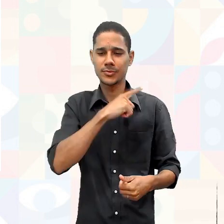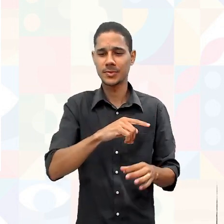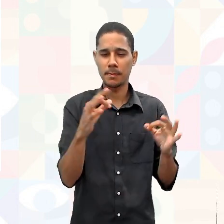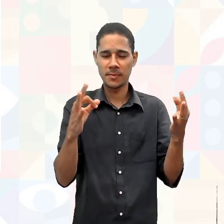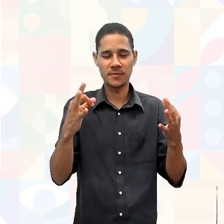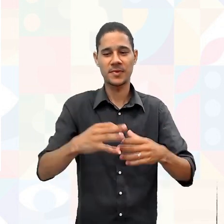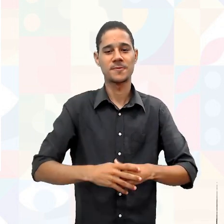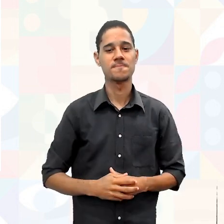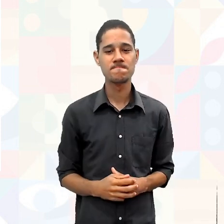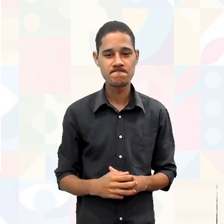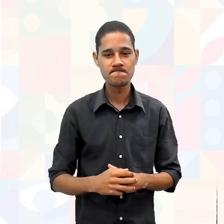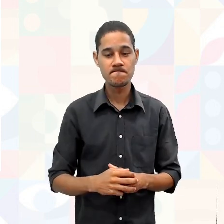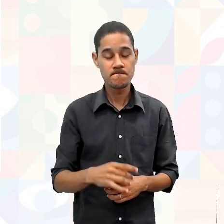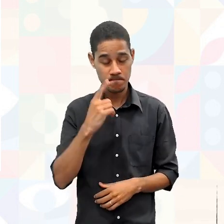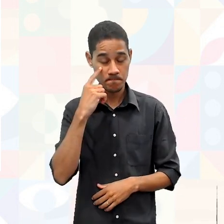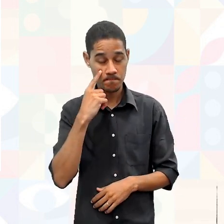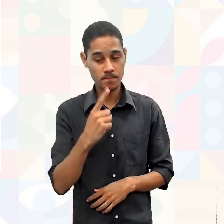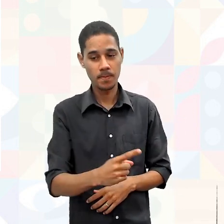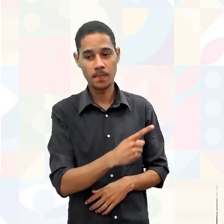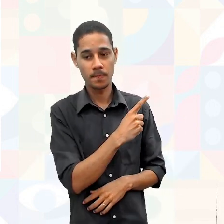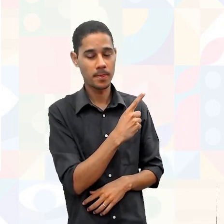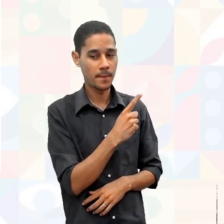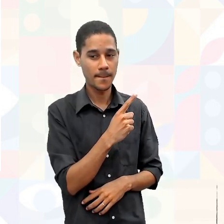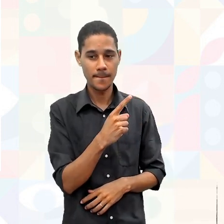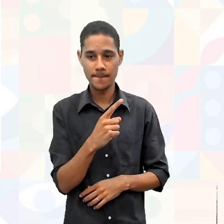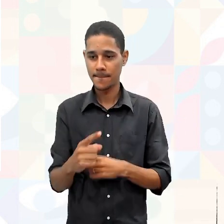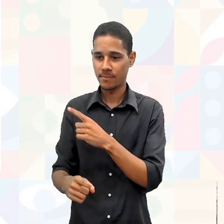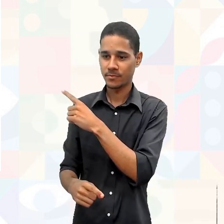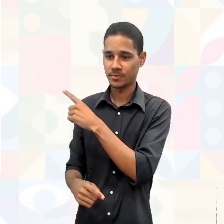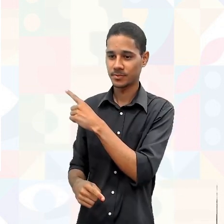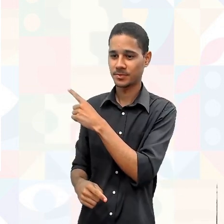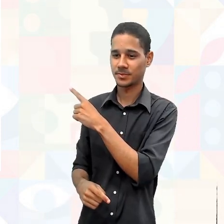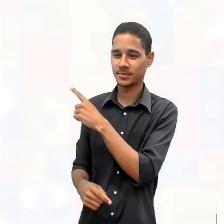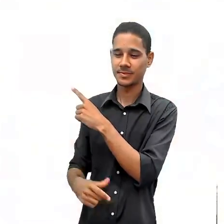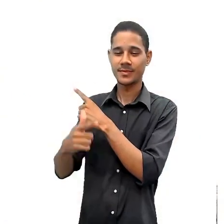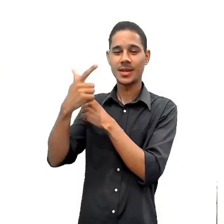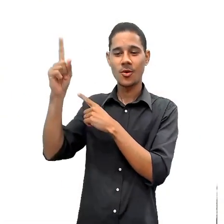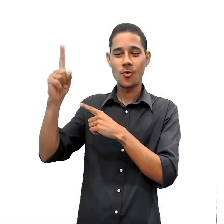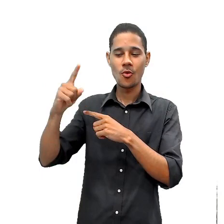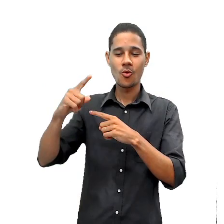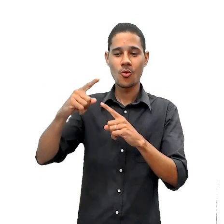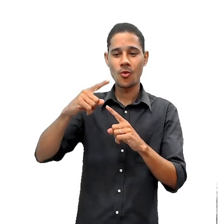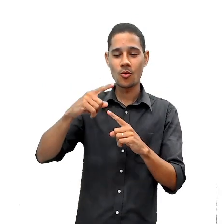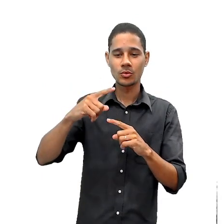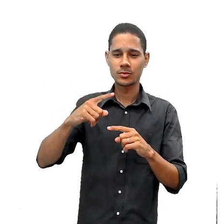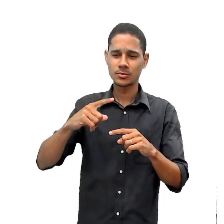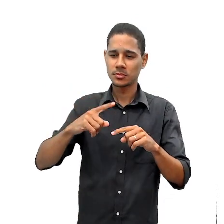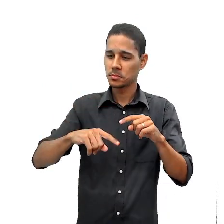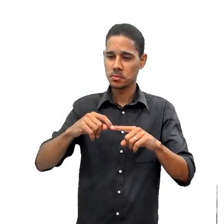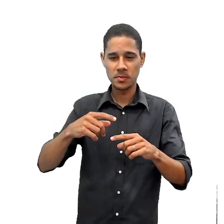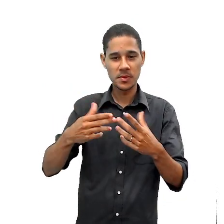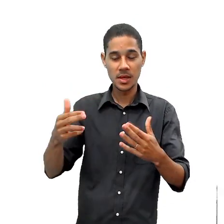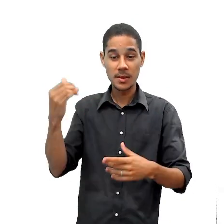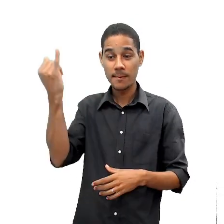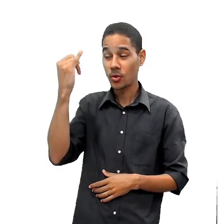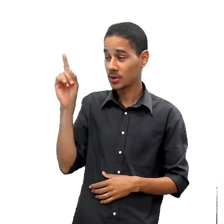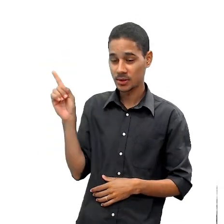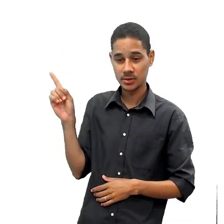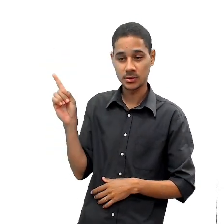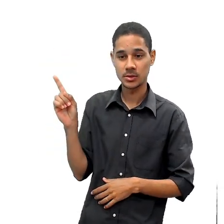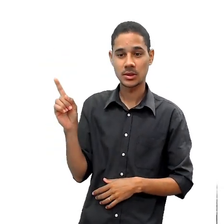certo? Aqui a gente tem um outro elemento muito importante que é falado com muita clareza no nosso e-book, que é a questão